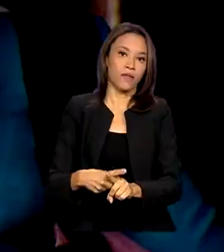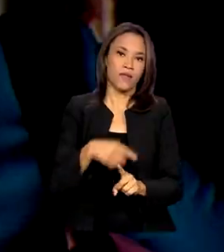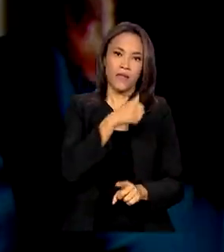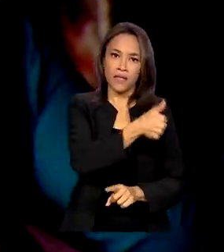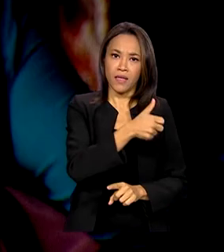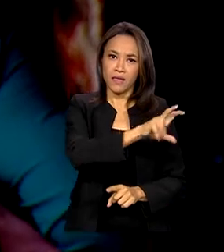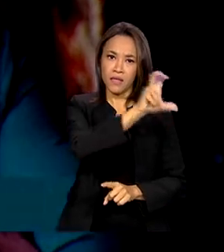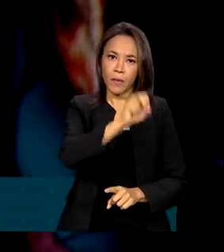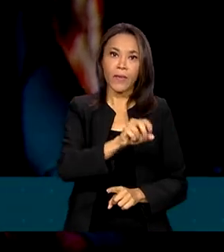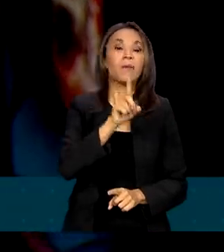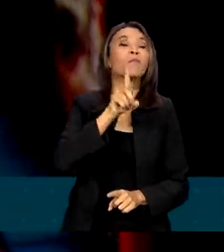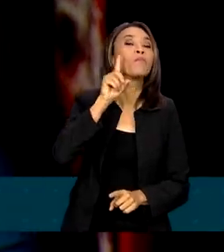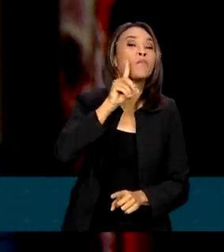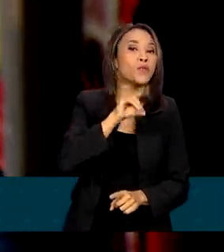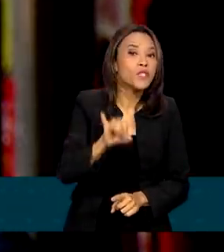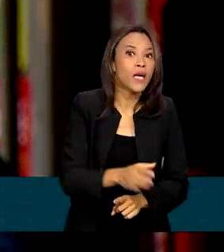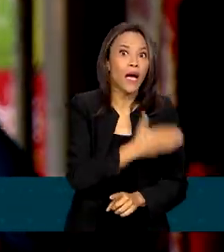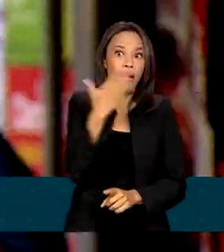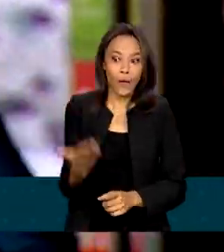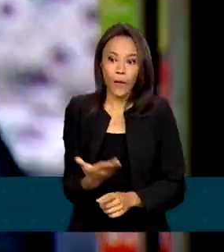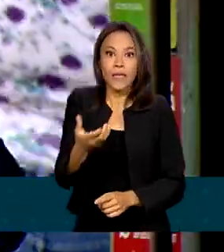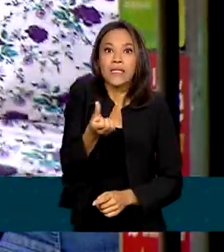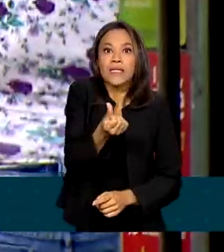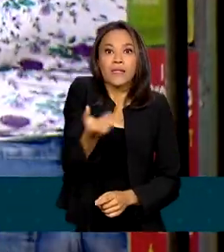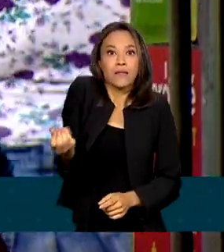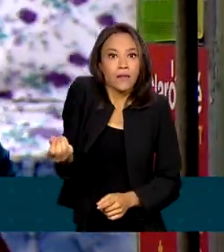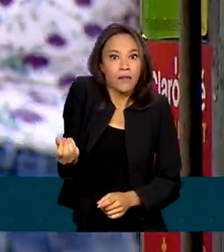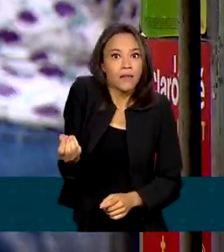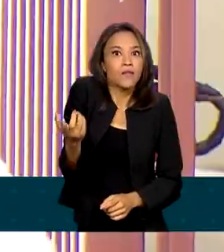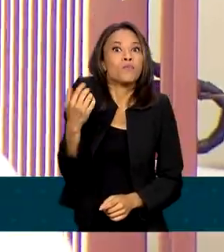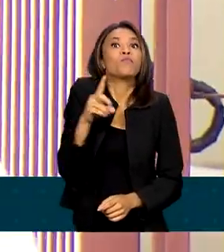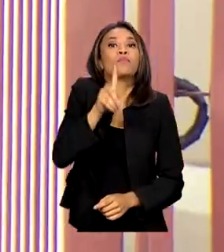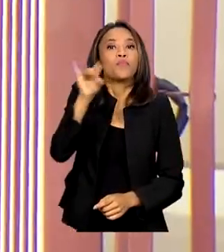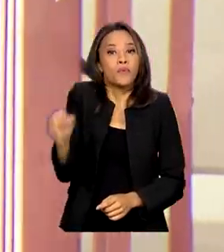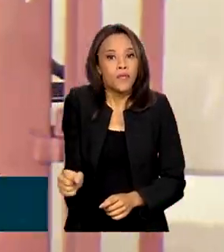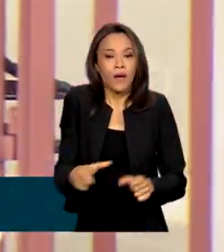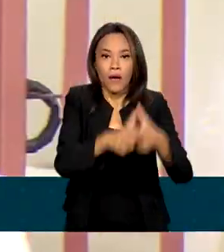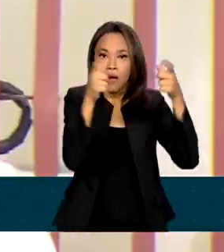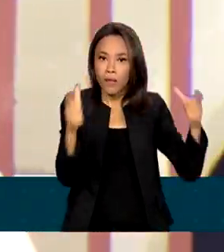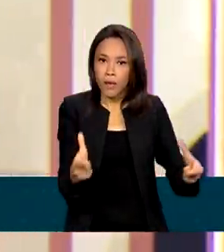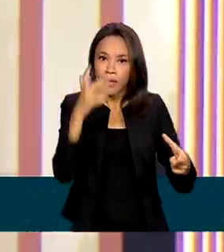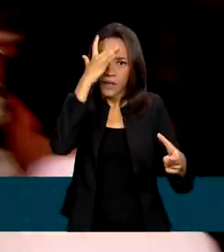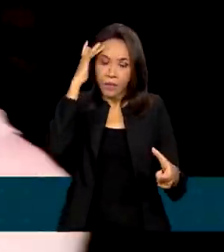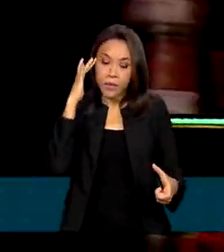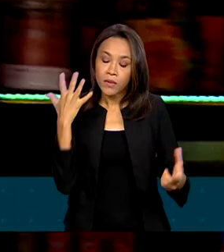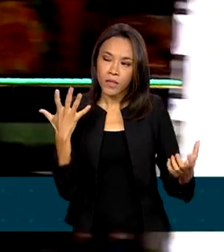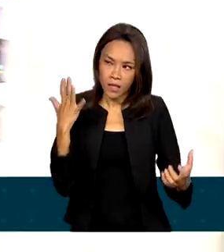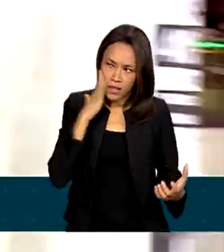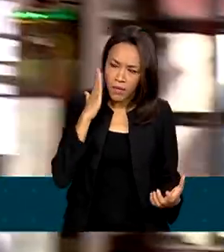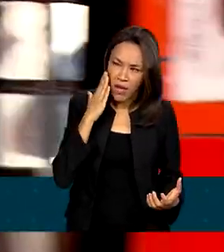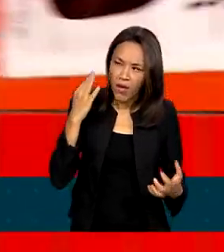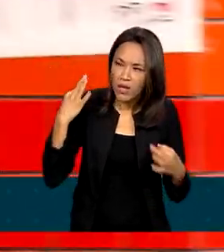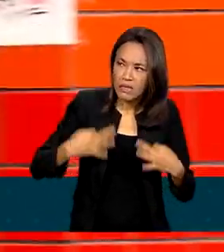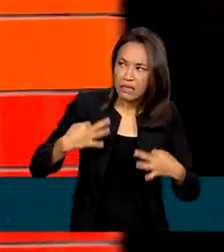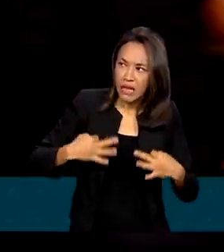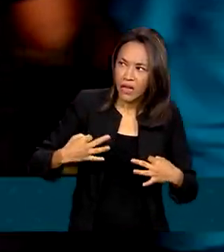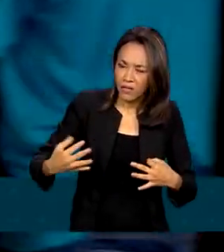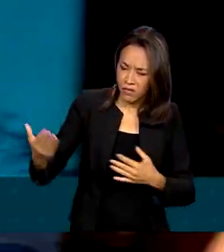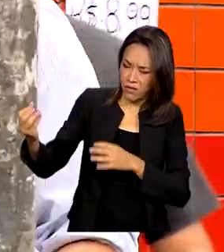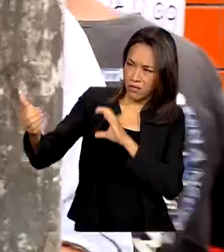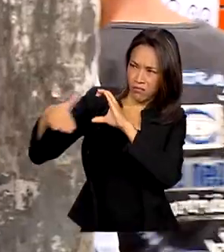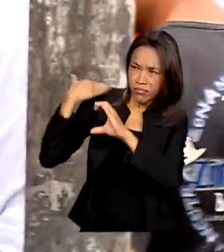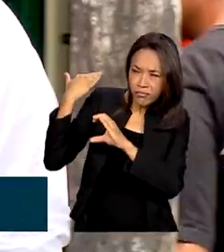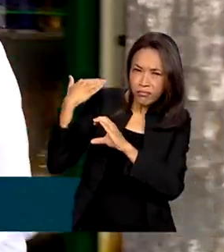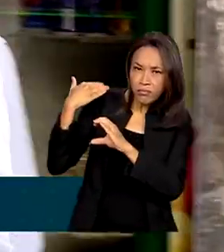150 por dia passaram para 600 a maioria das pessoas queria confirmar mensagens recebidas